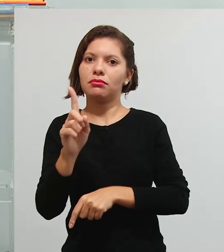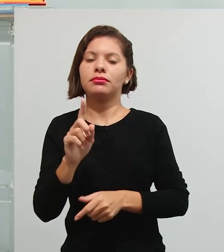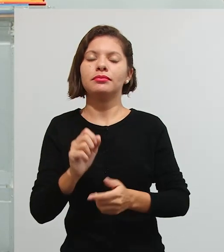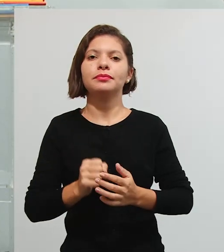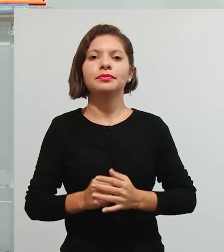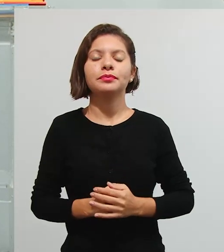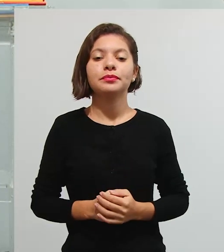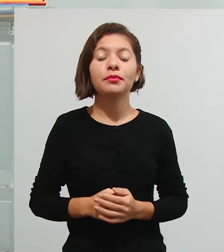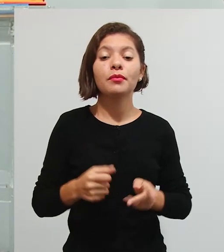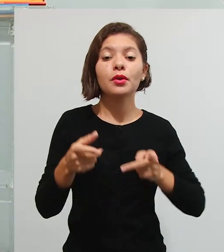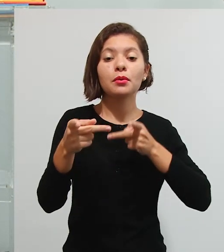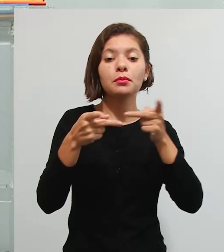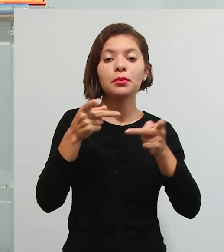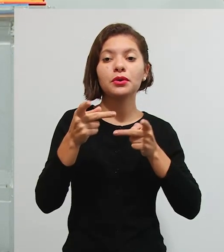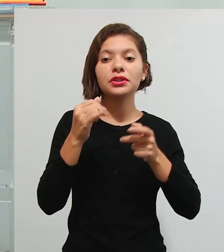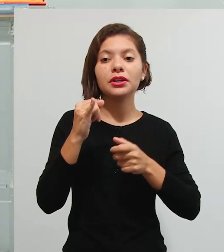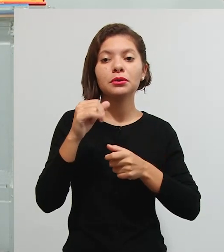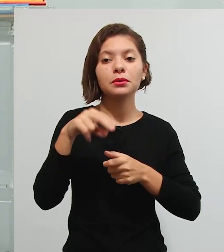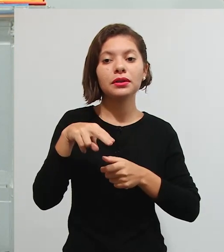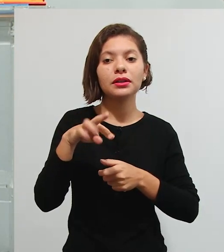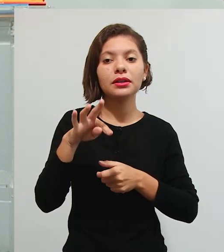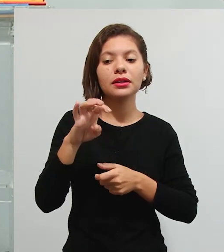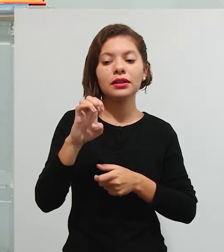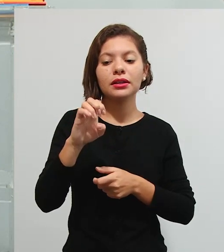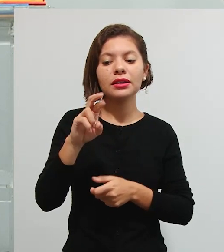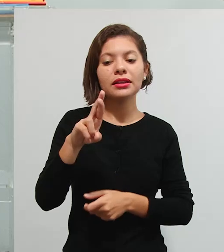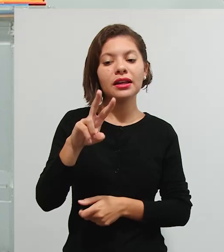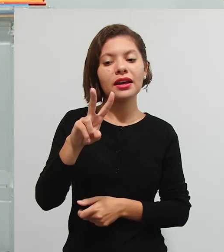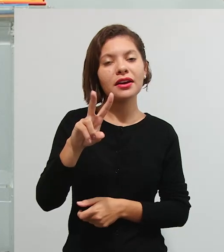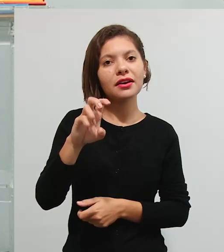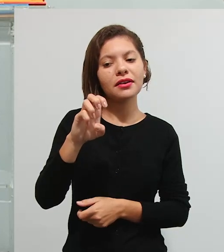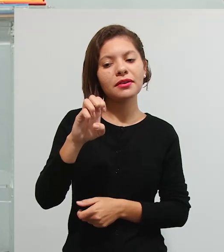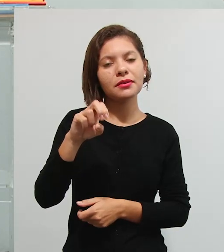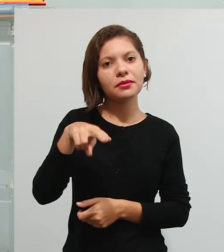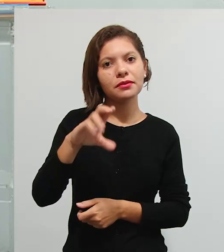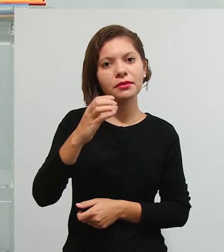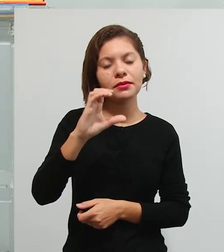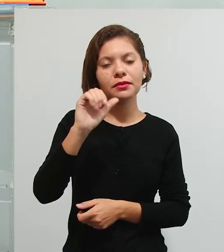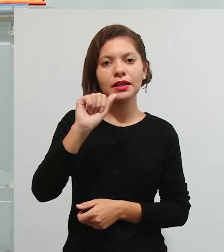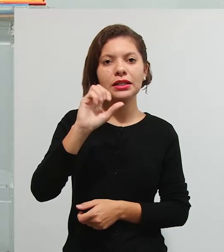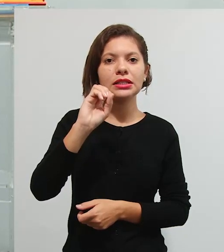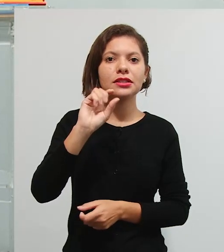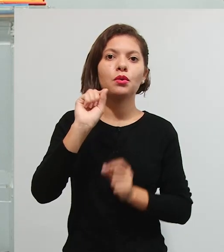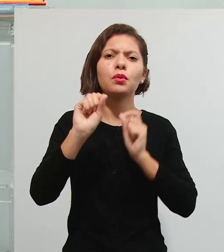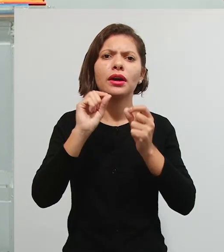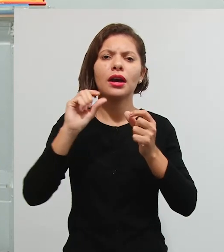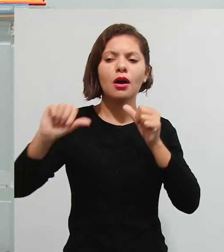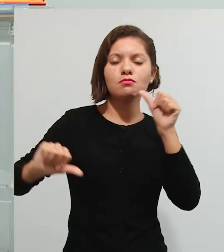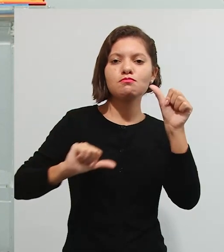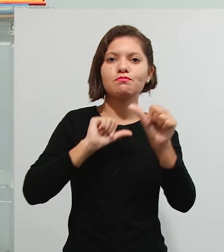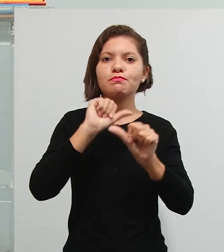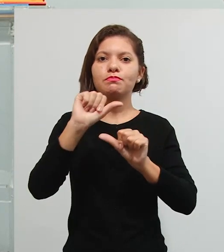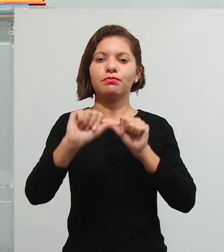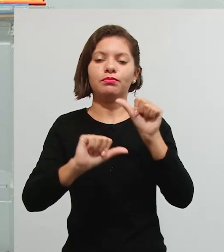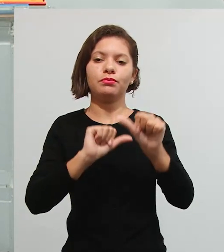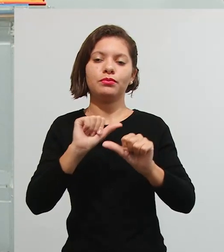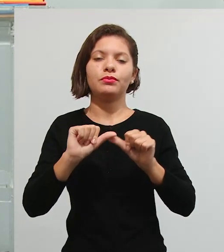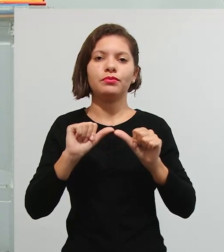se sentir uma criança se você está optando por ser educador. Quanto mais você